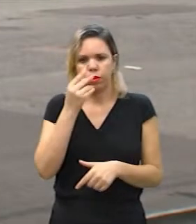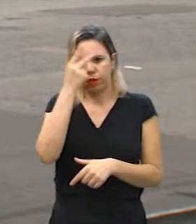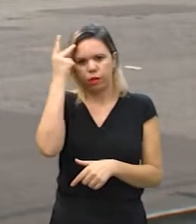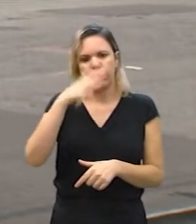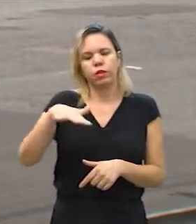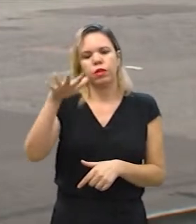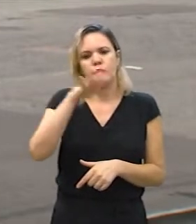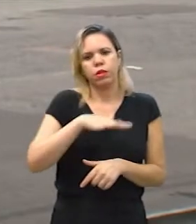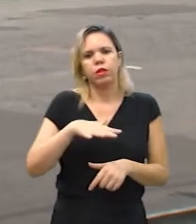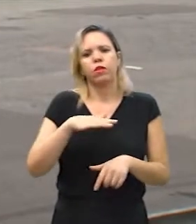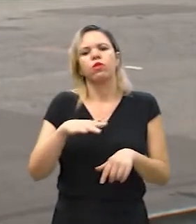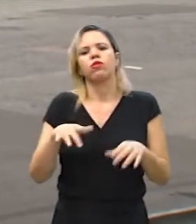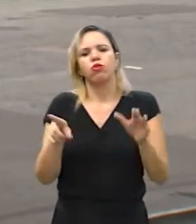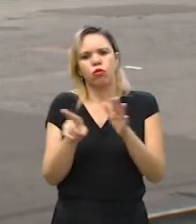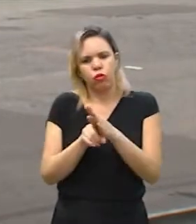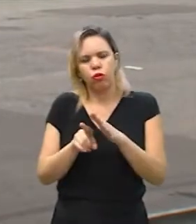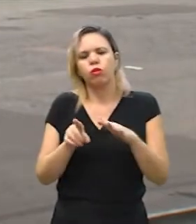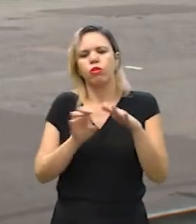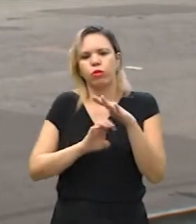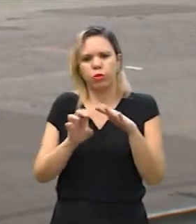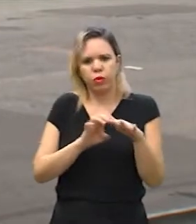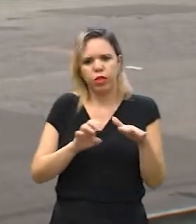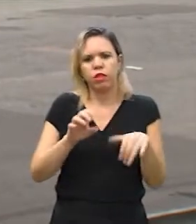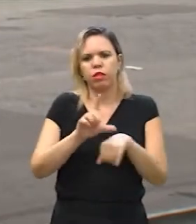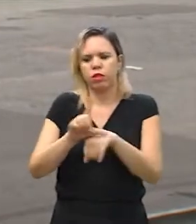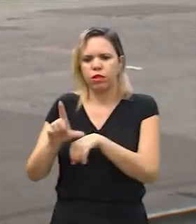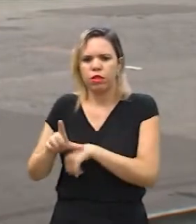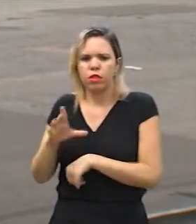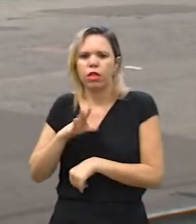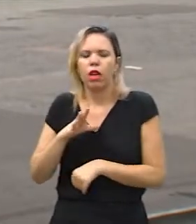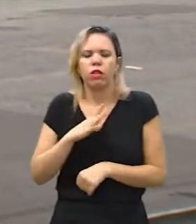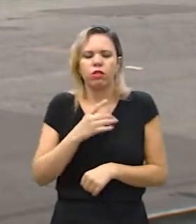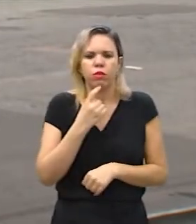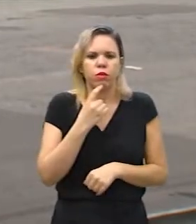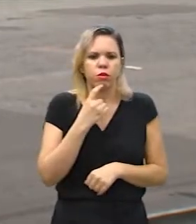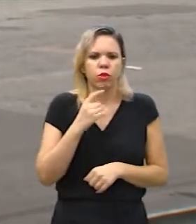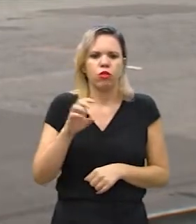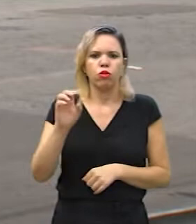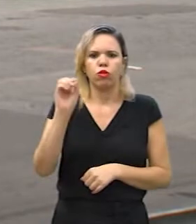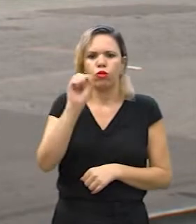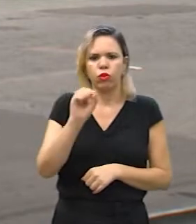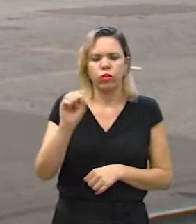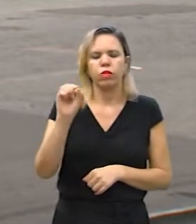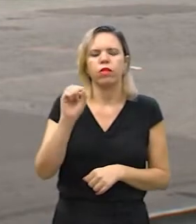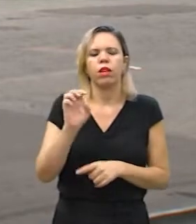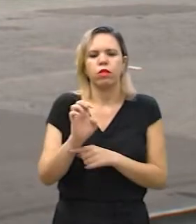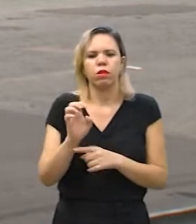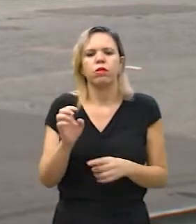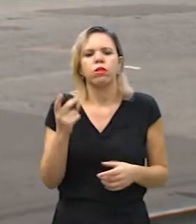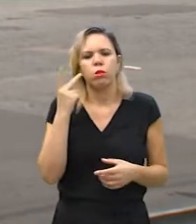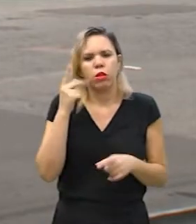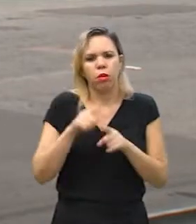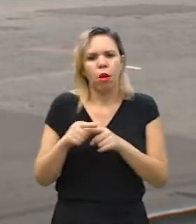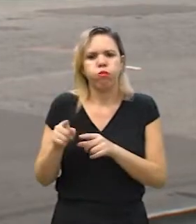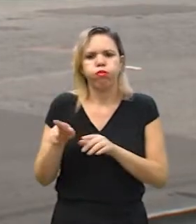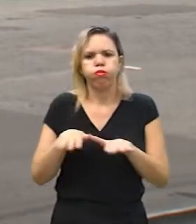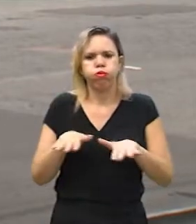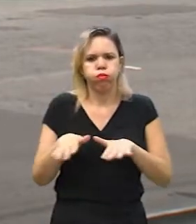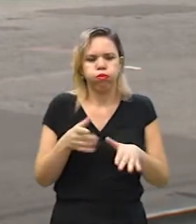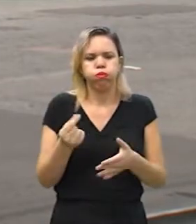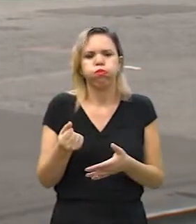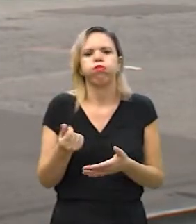emprego e renda são eles são esses Comerciantes da cidade de Campinas e todo em torno do nosso estado que